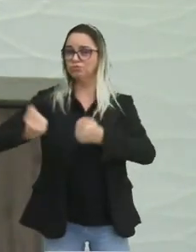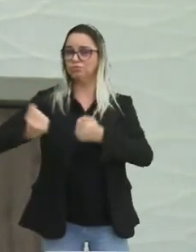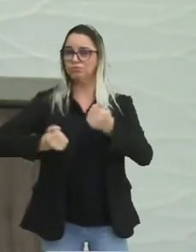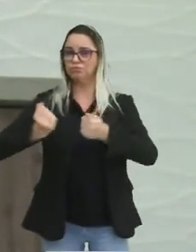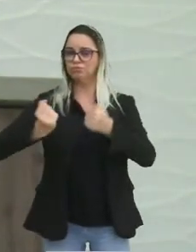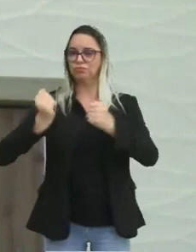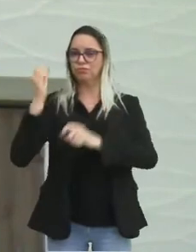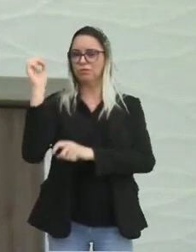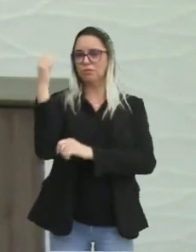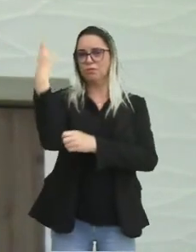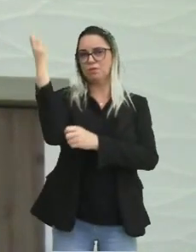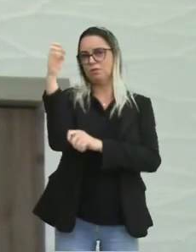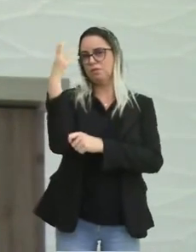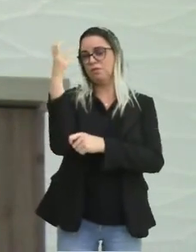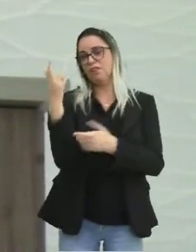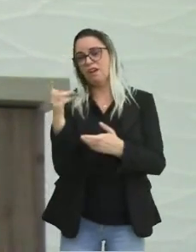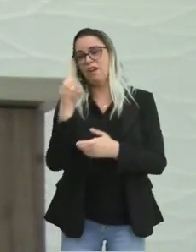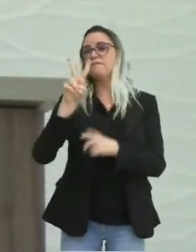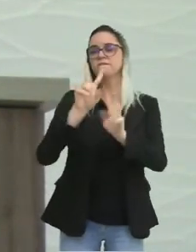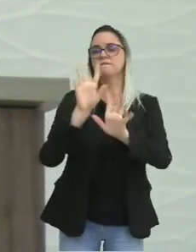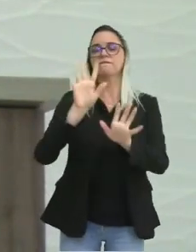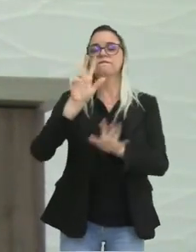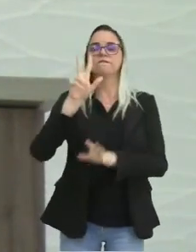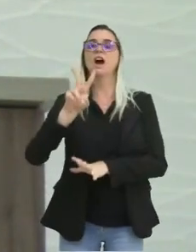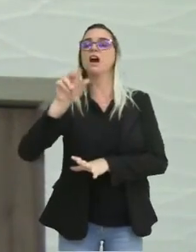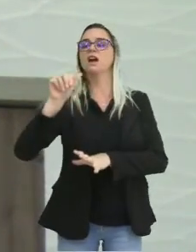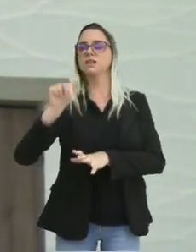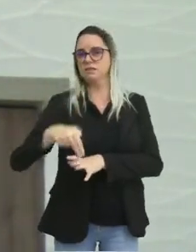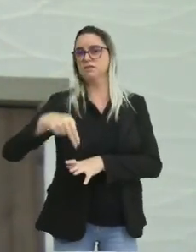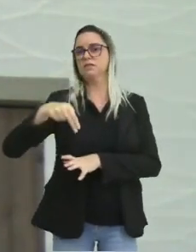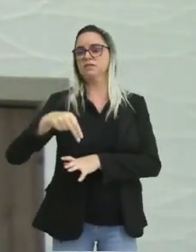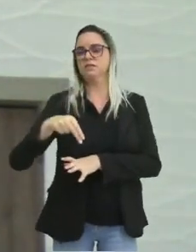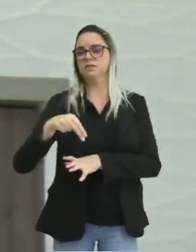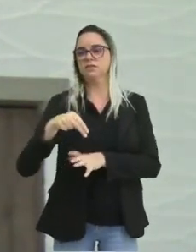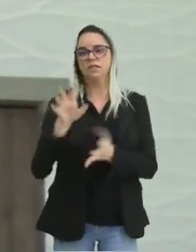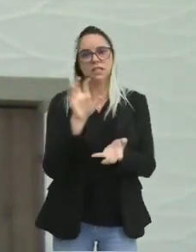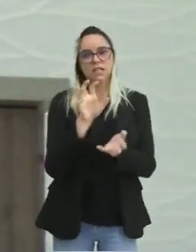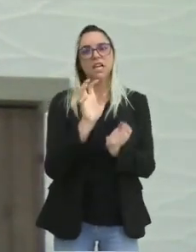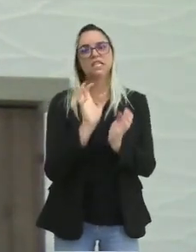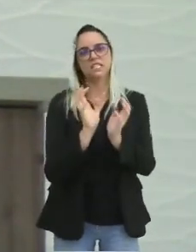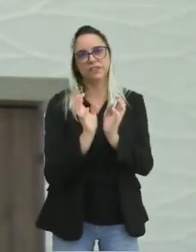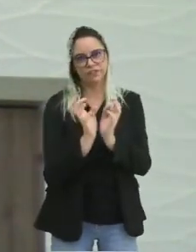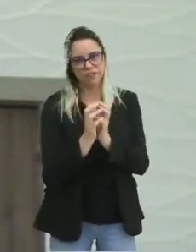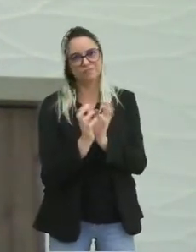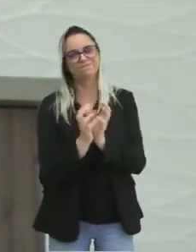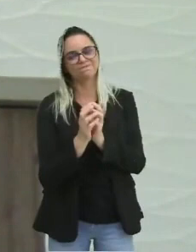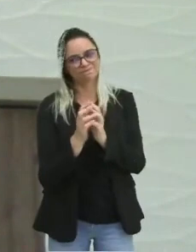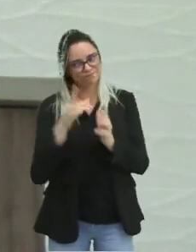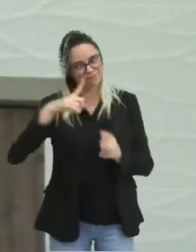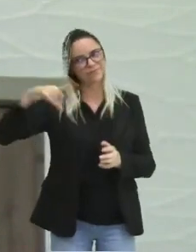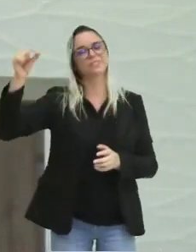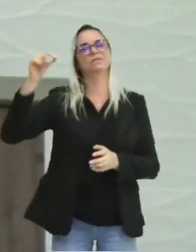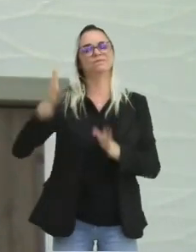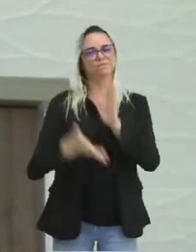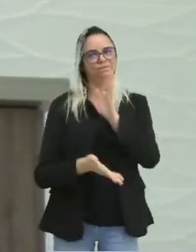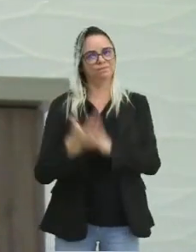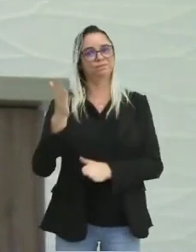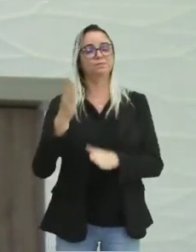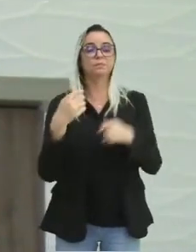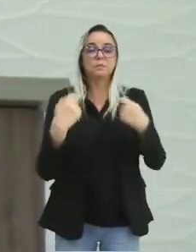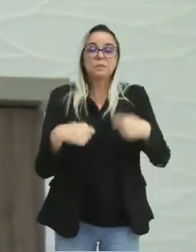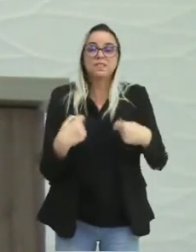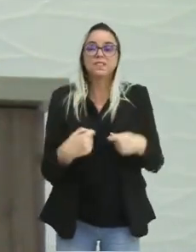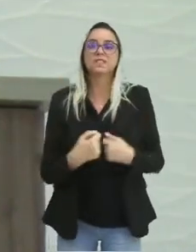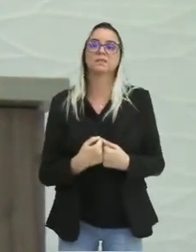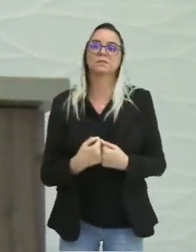para atender o pessoal do TFD de Recife. Sabemos que a demanda é muito grande e E tem dias que tem pessoas que perdem